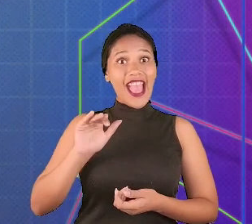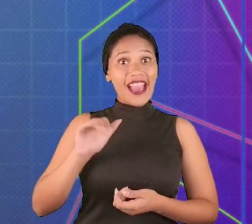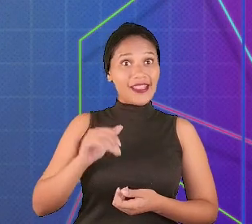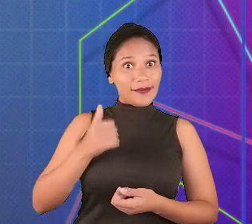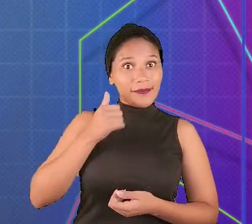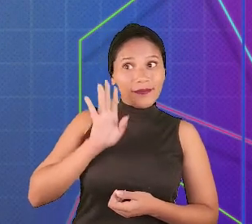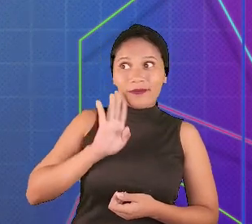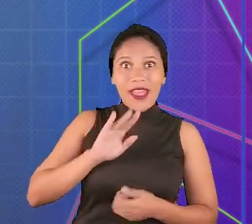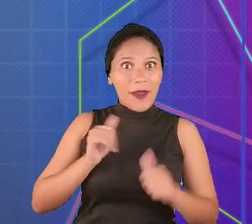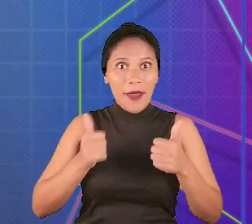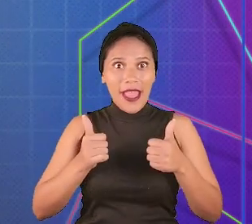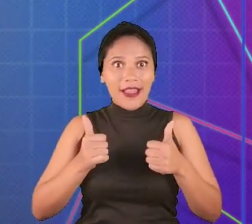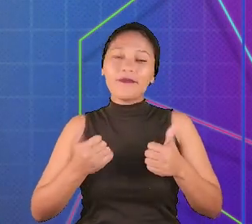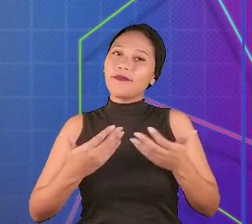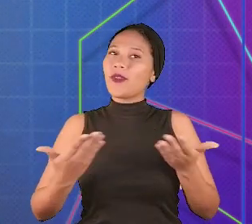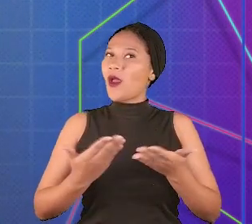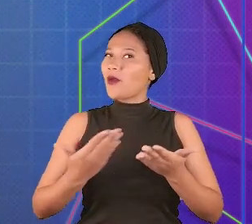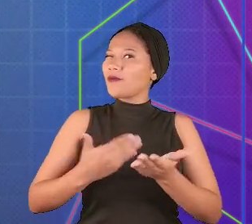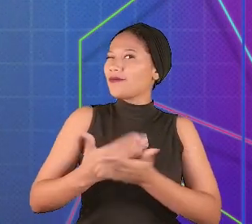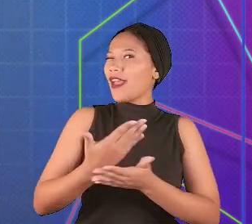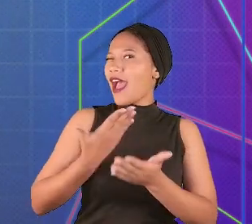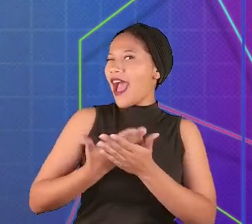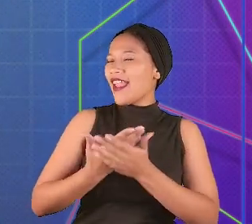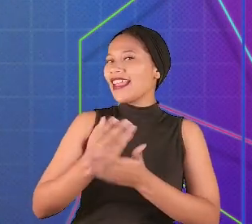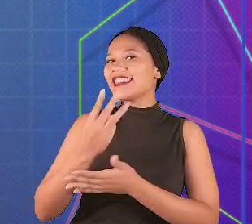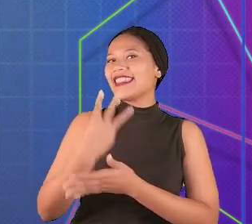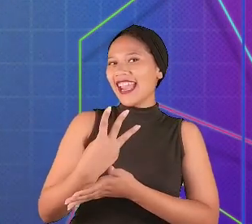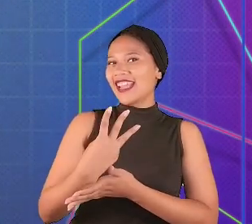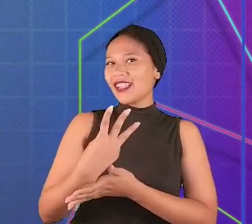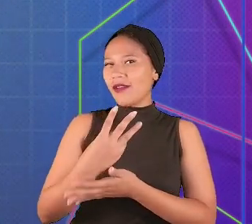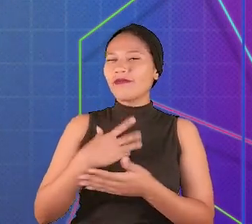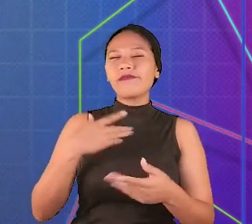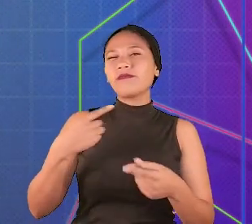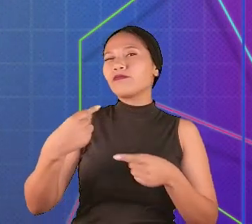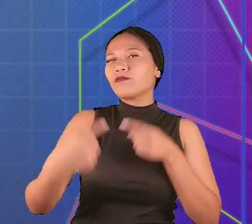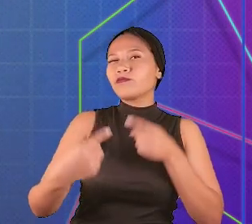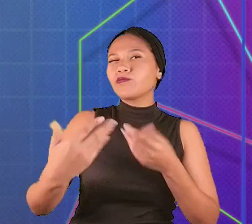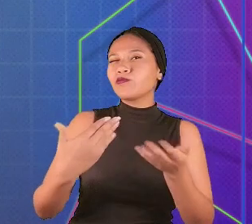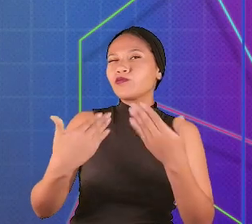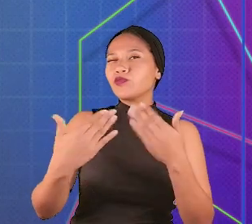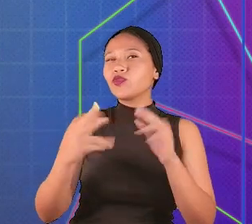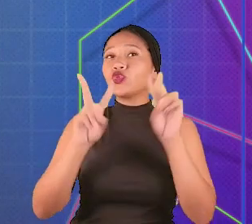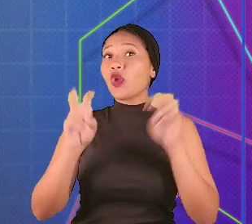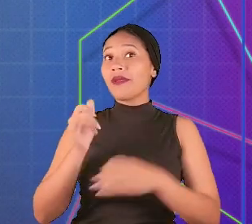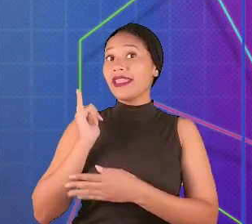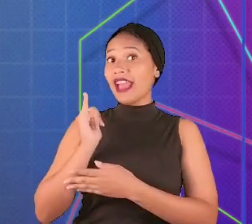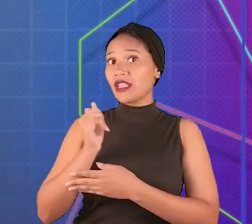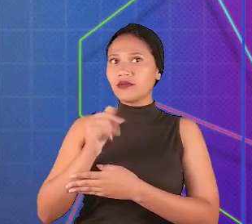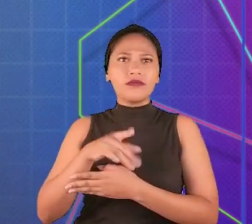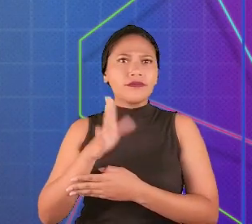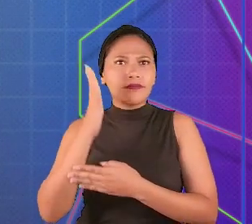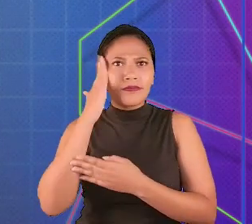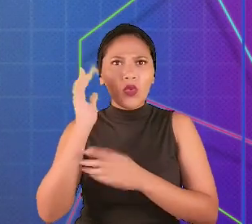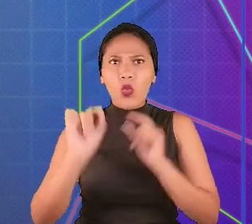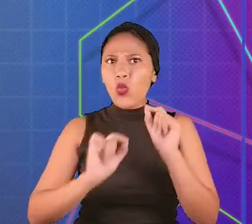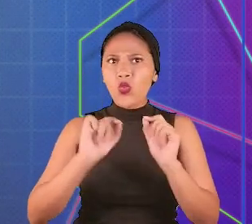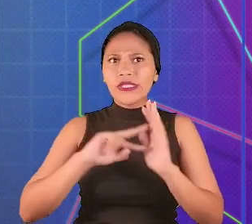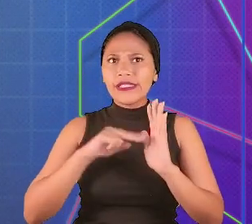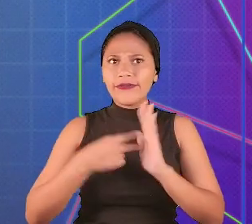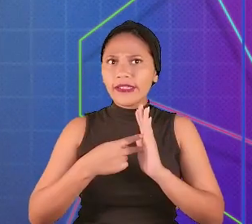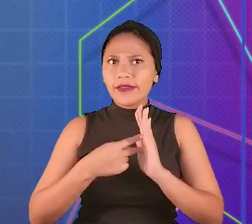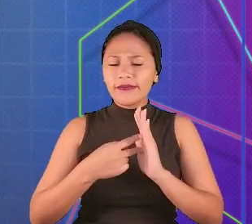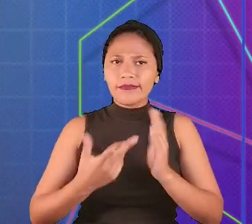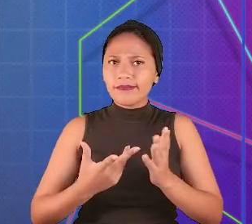E aí, galera, beleza? Hoje começamos a aula 3 e vamos falar sobre um negócio chamado narrativa. Alguém aí sabe o que essa